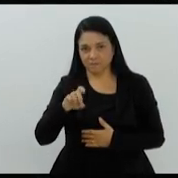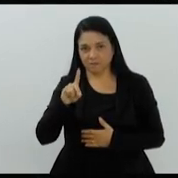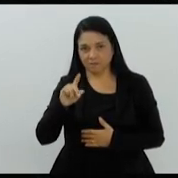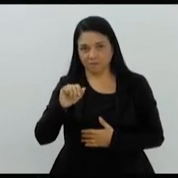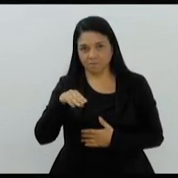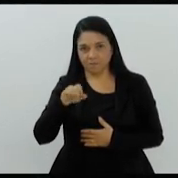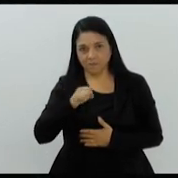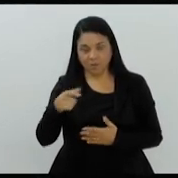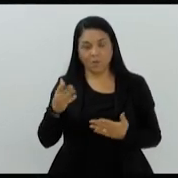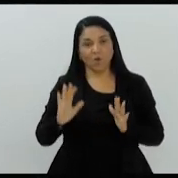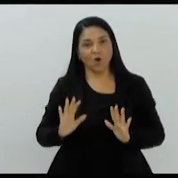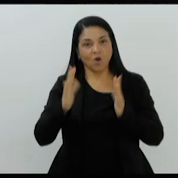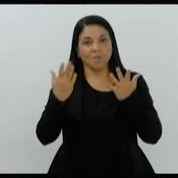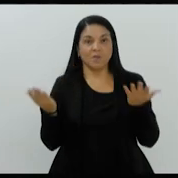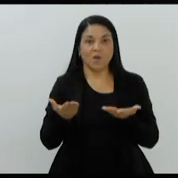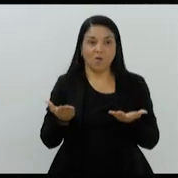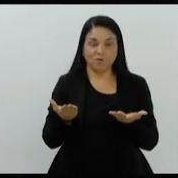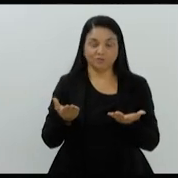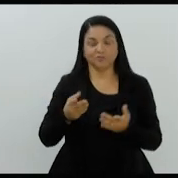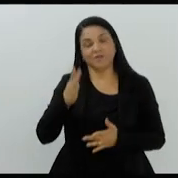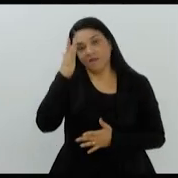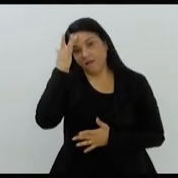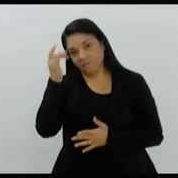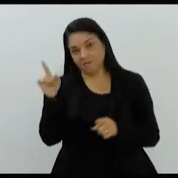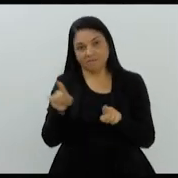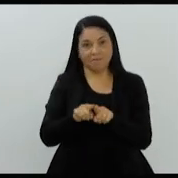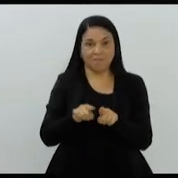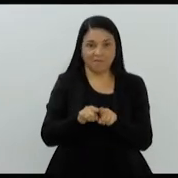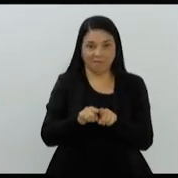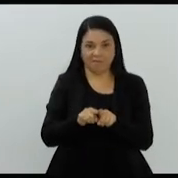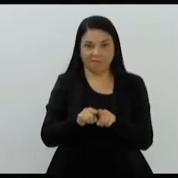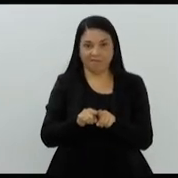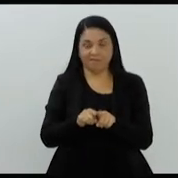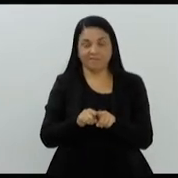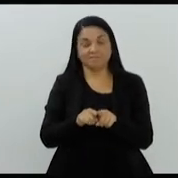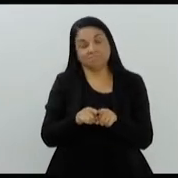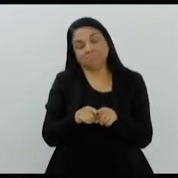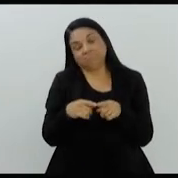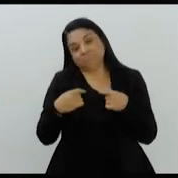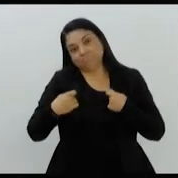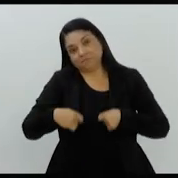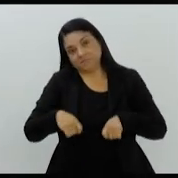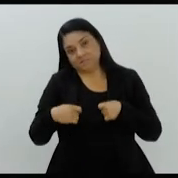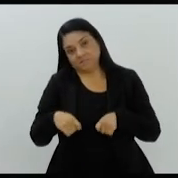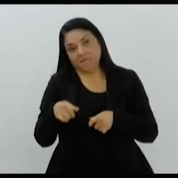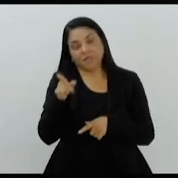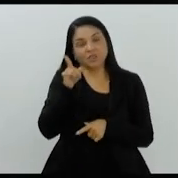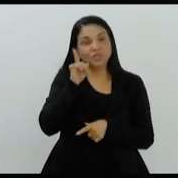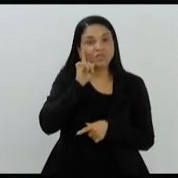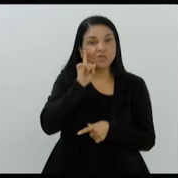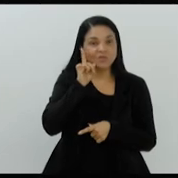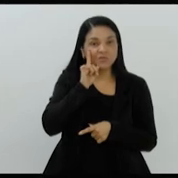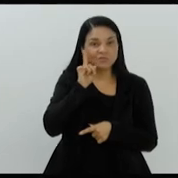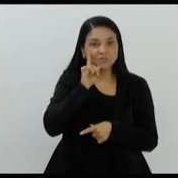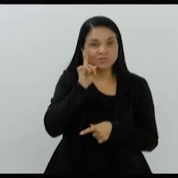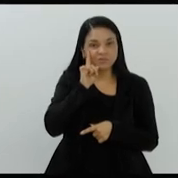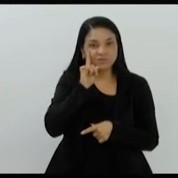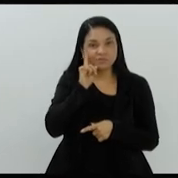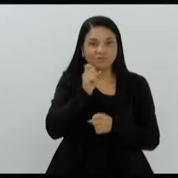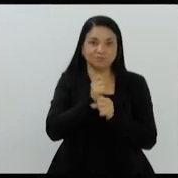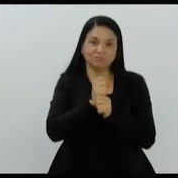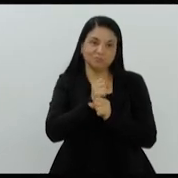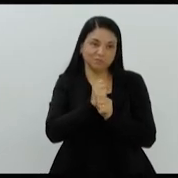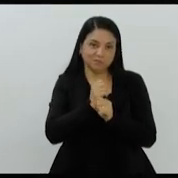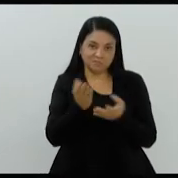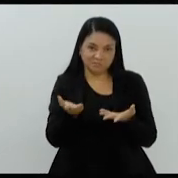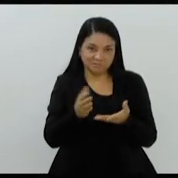sua data hoje e amanhã, né? E, se for necessário, todos os dias dos anos,